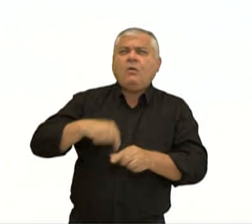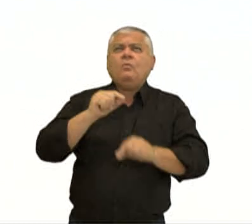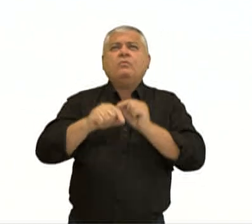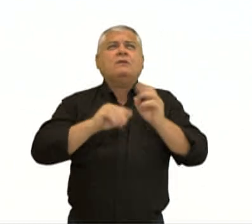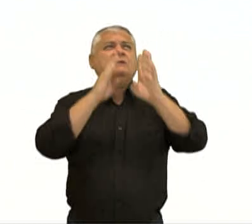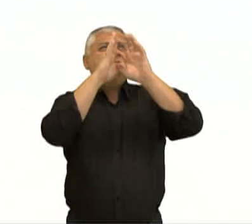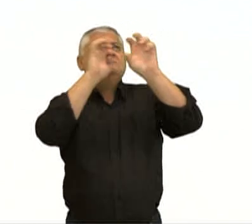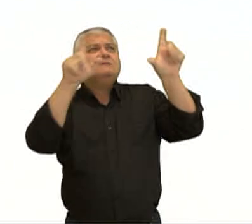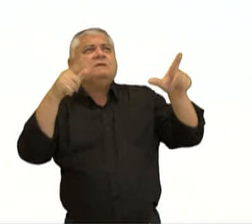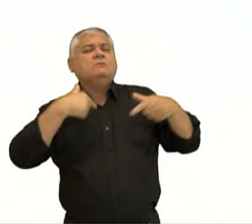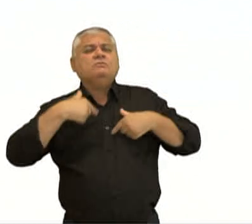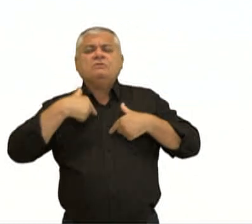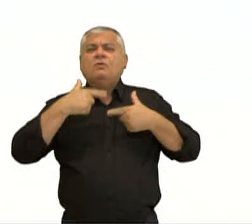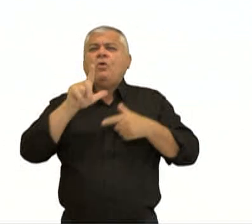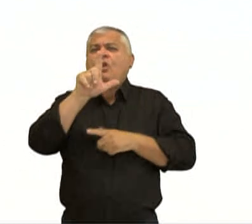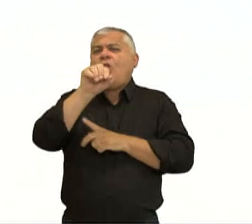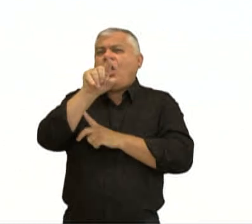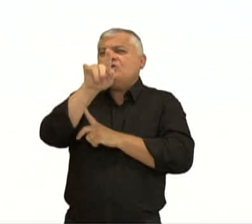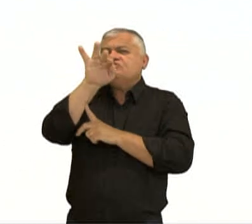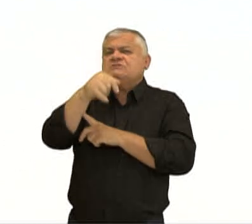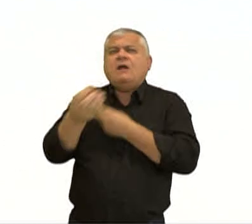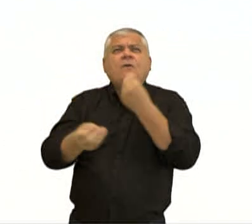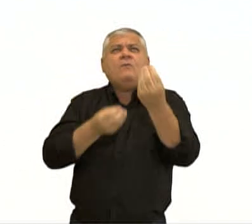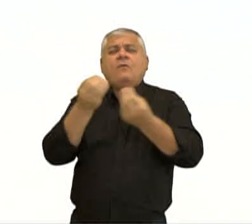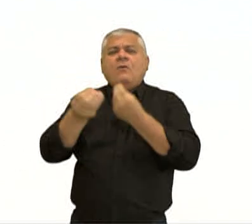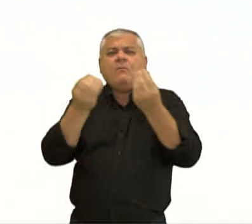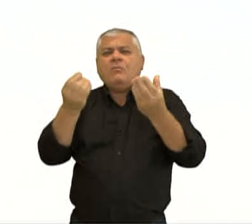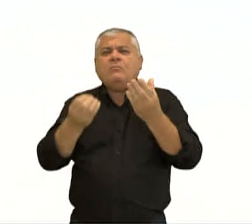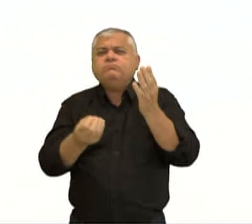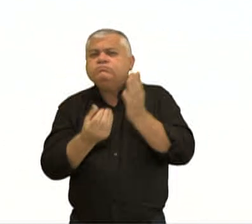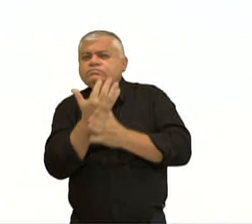forma mais racional, do que simplesmente, né,